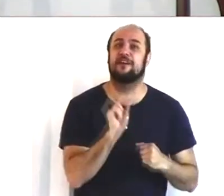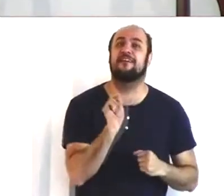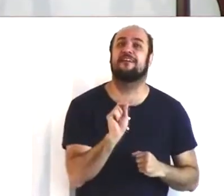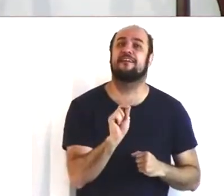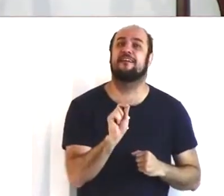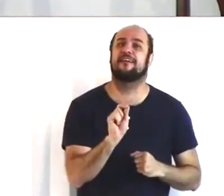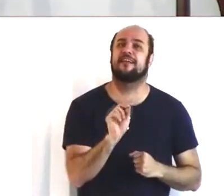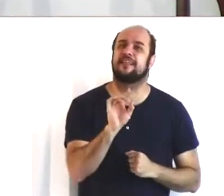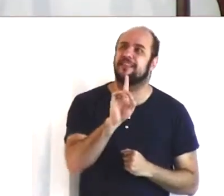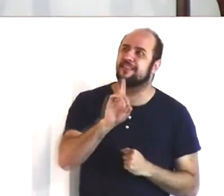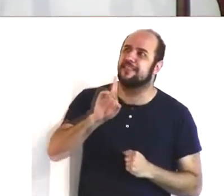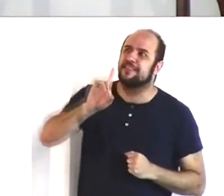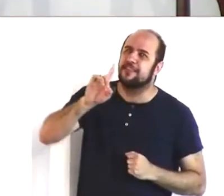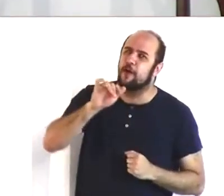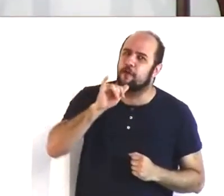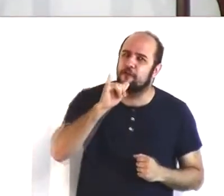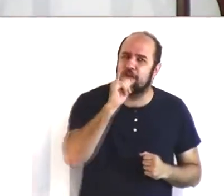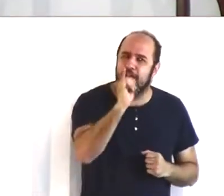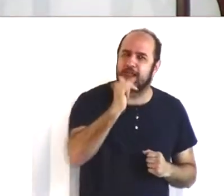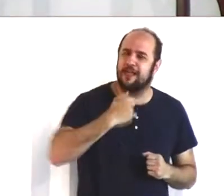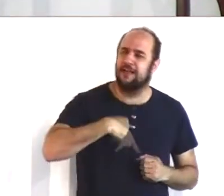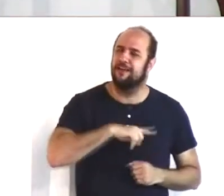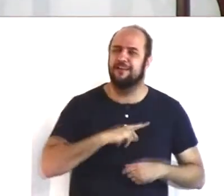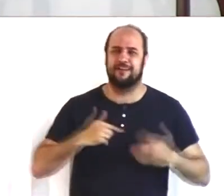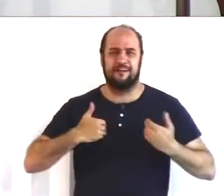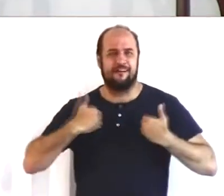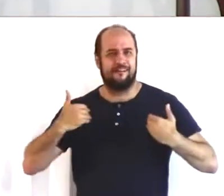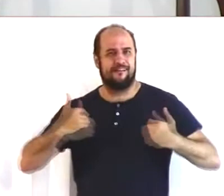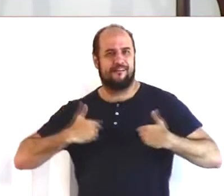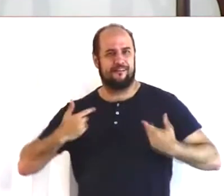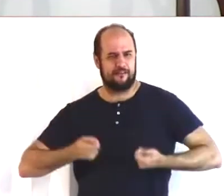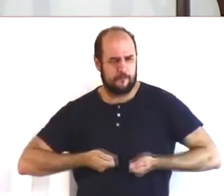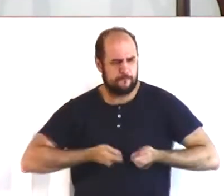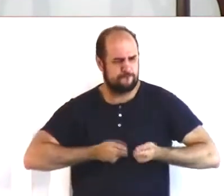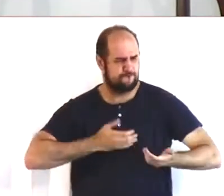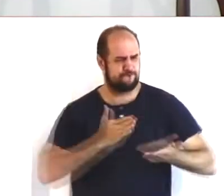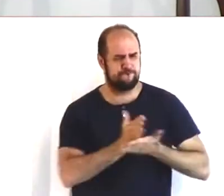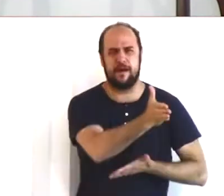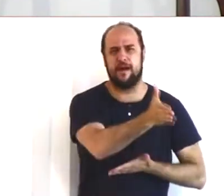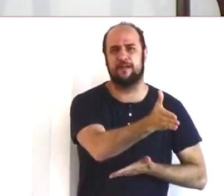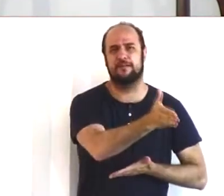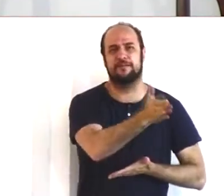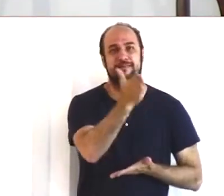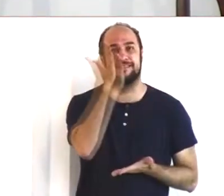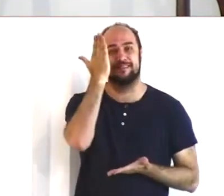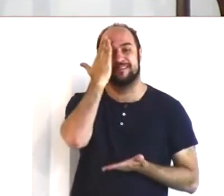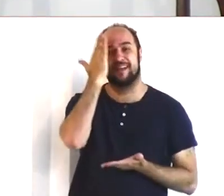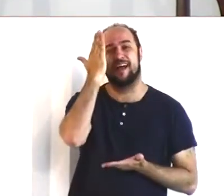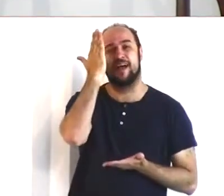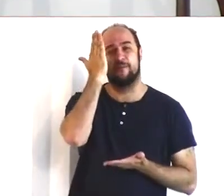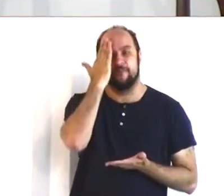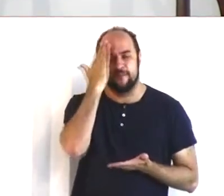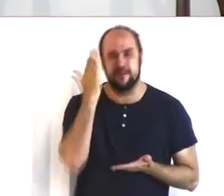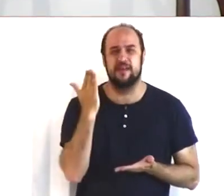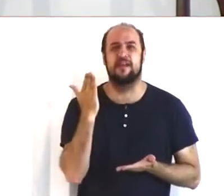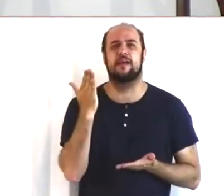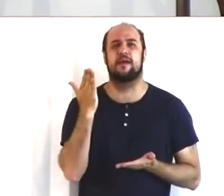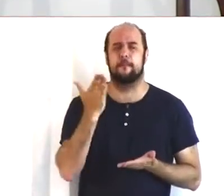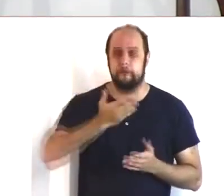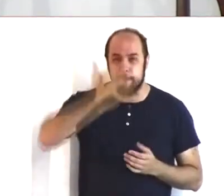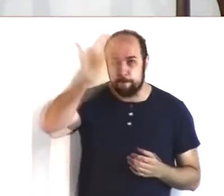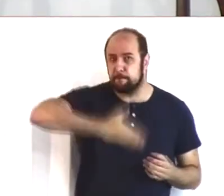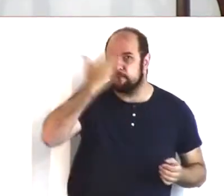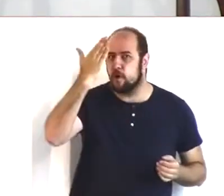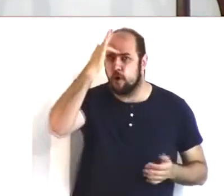Deus diz que nós devemos ter alegria no passar por várias provações, sabendo que os testes da